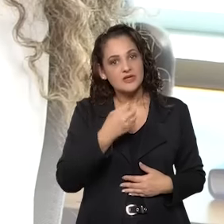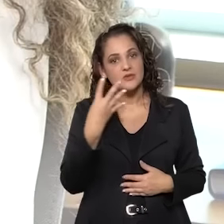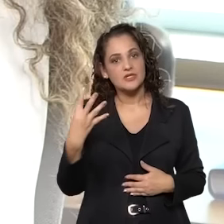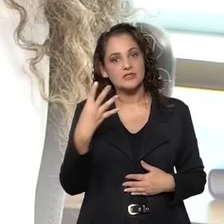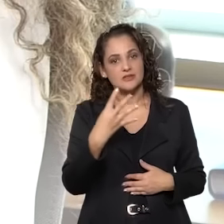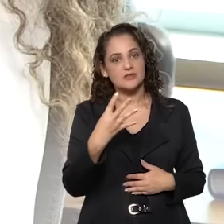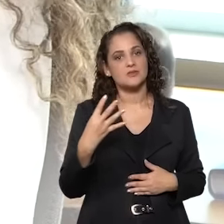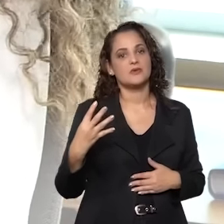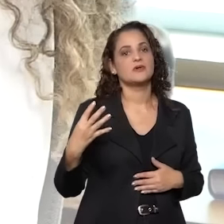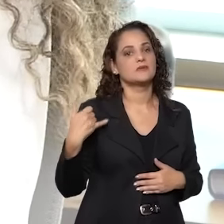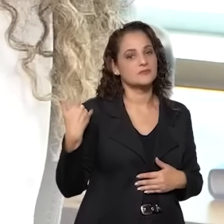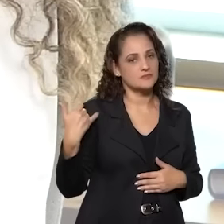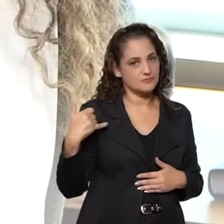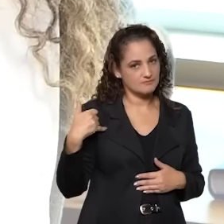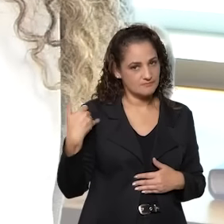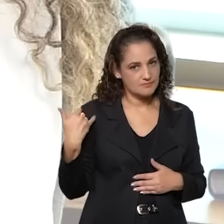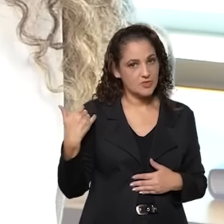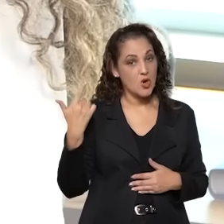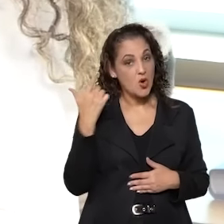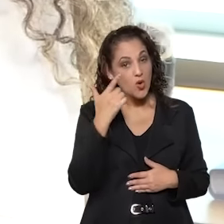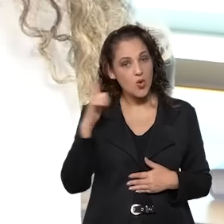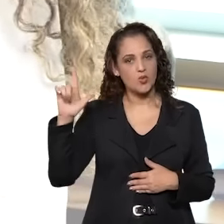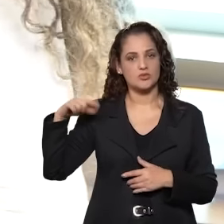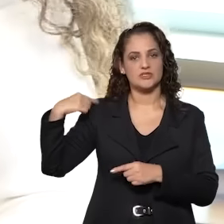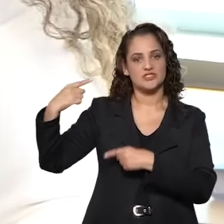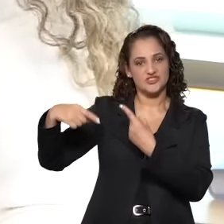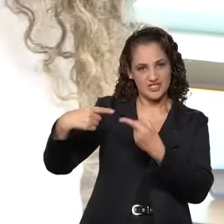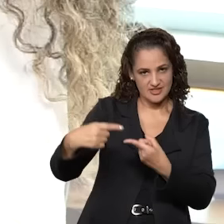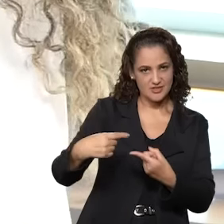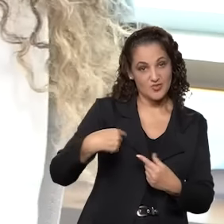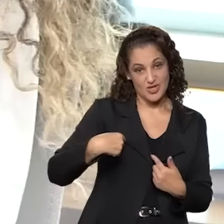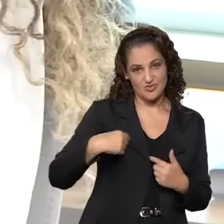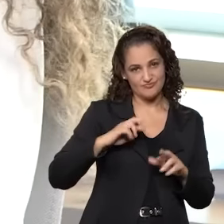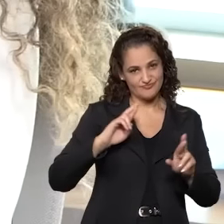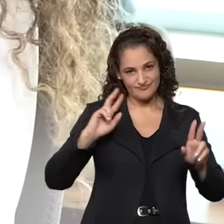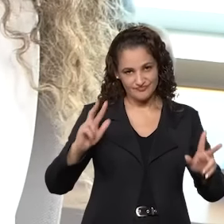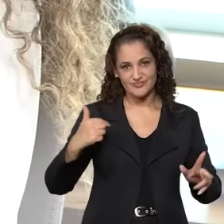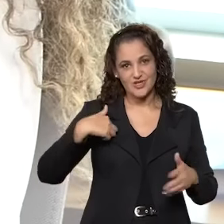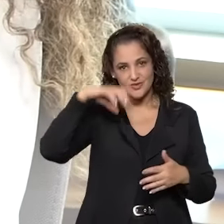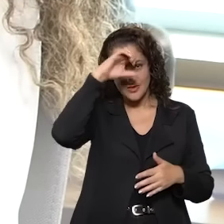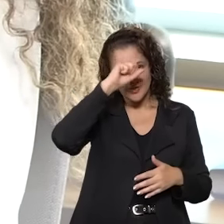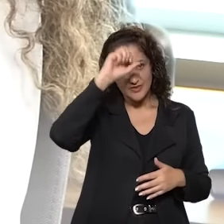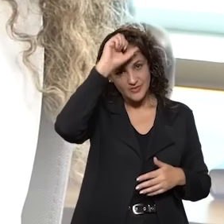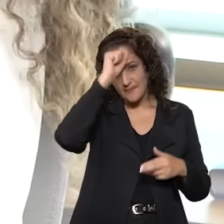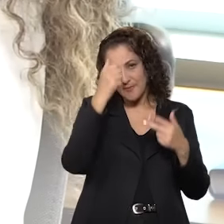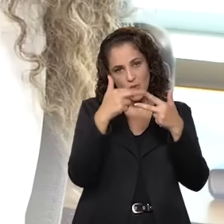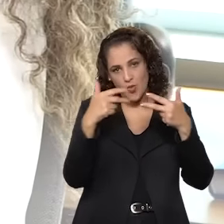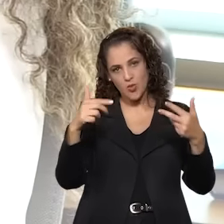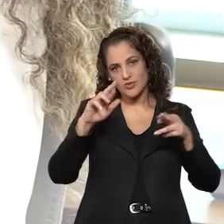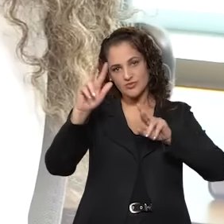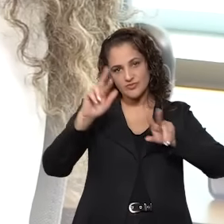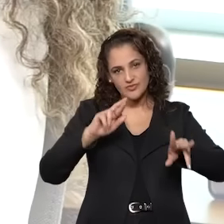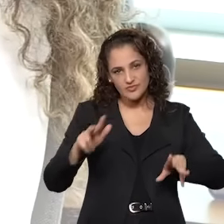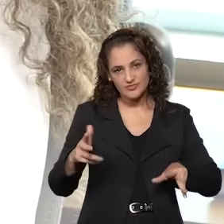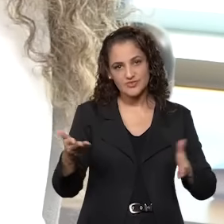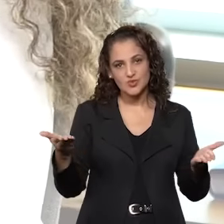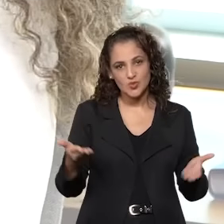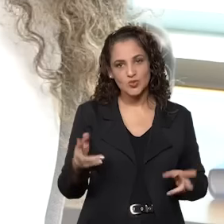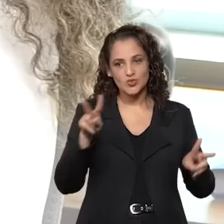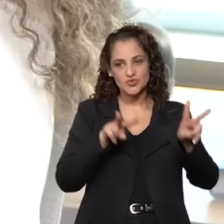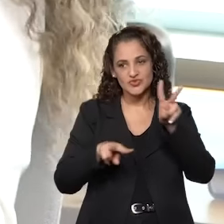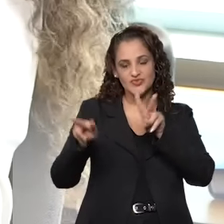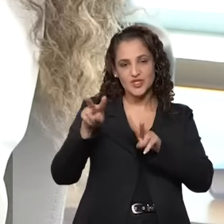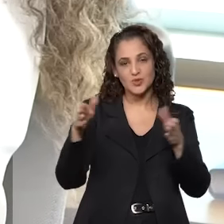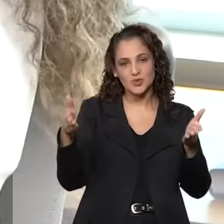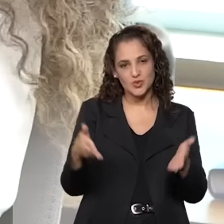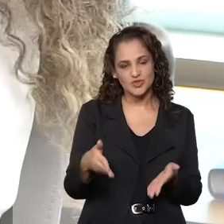Eh onde eu aprendi muitas coisas diferentes de como eu estou enxergando e vendo tudo isso hoje eh a minha primeira reação foi foi falar assim